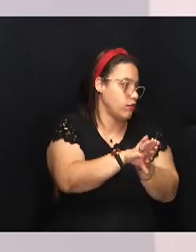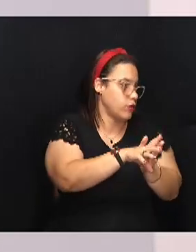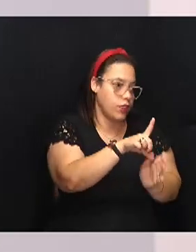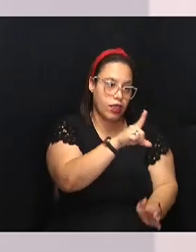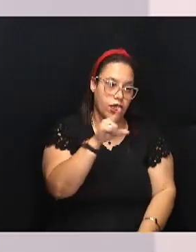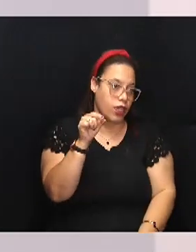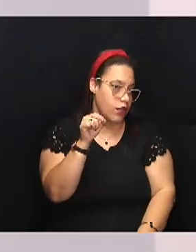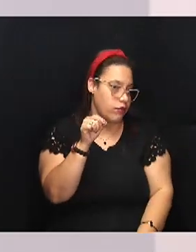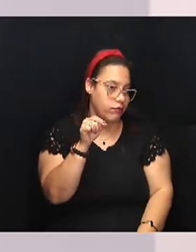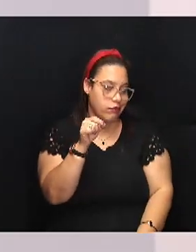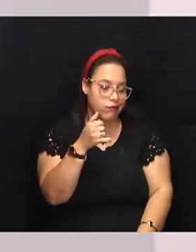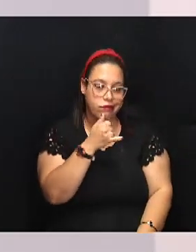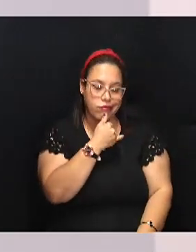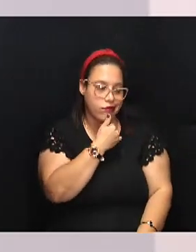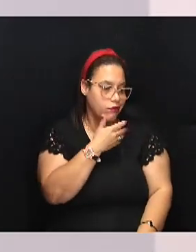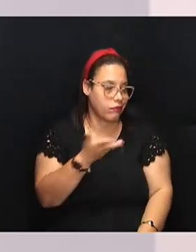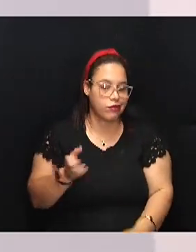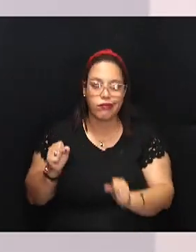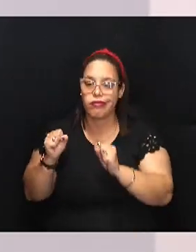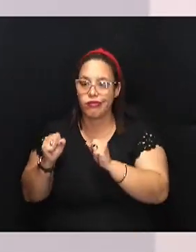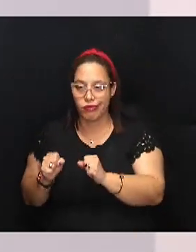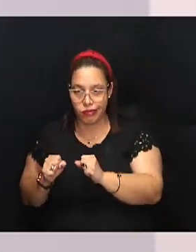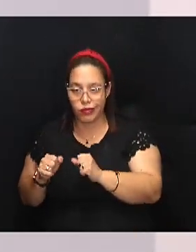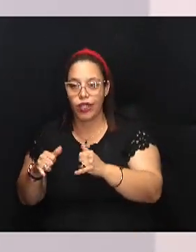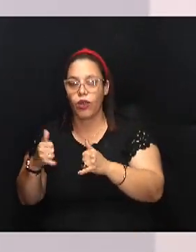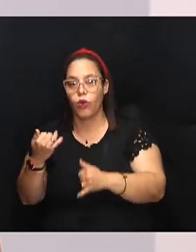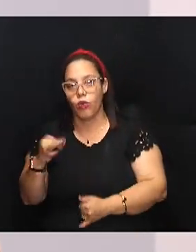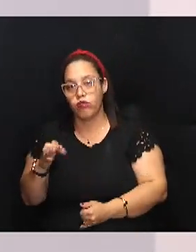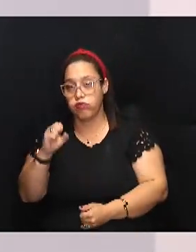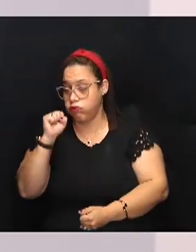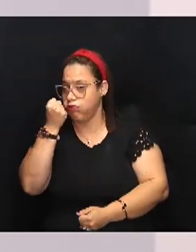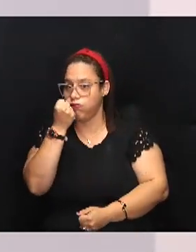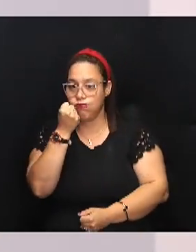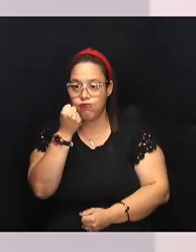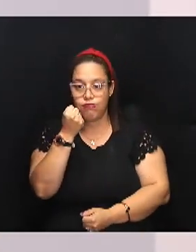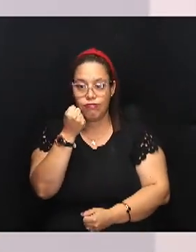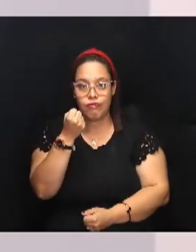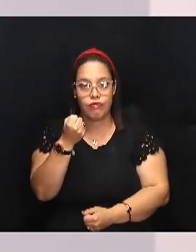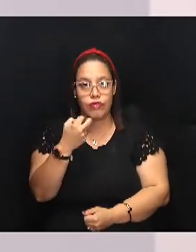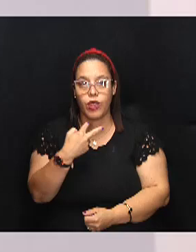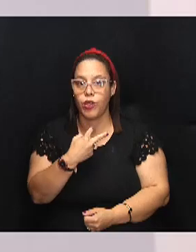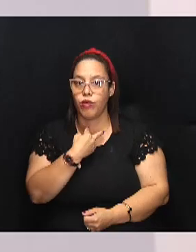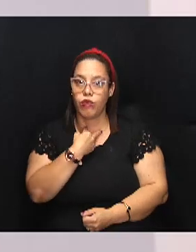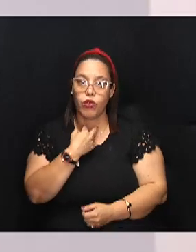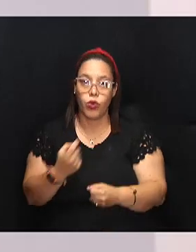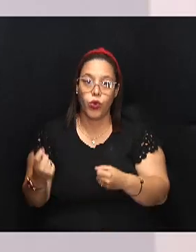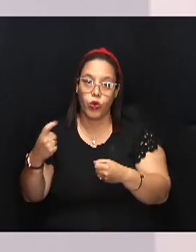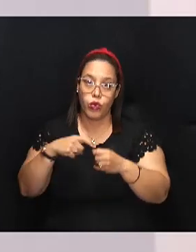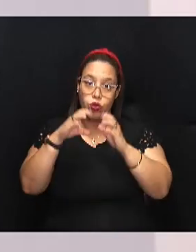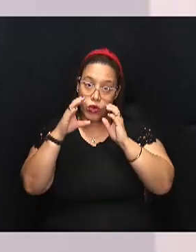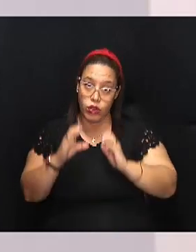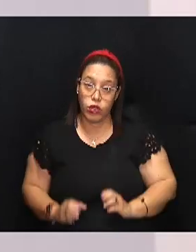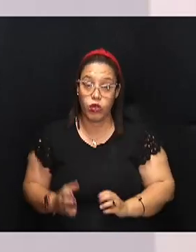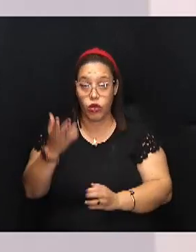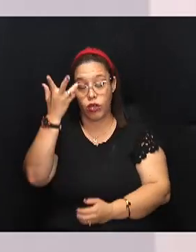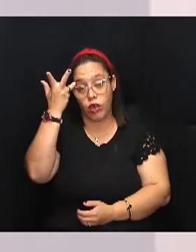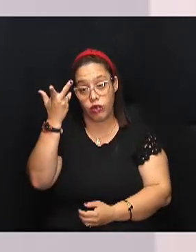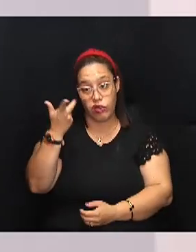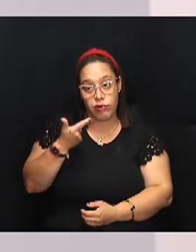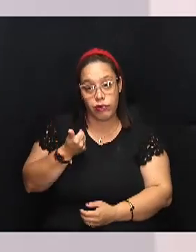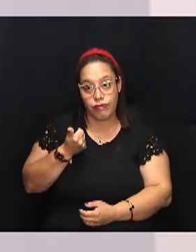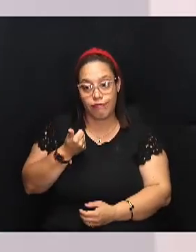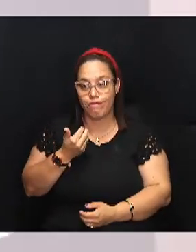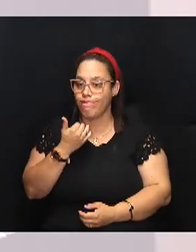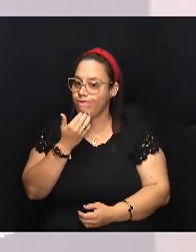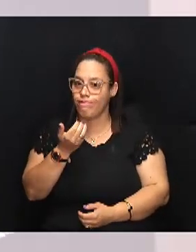sair, né? Por infelizmente. Vezes, ele pode ter alguma sequela, uma lesão grave, que vai impossibilitar ele de fazer os comportamentos naturais. Então, nesse caso, não